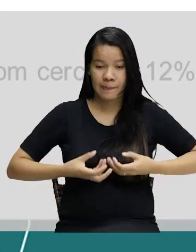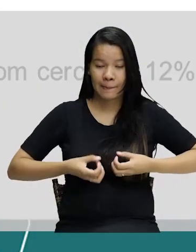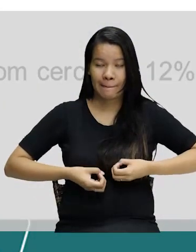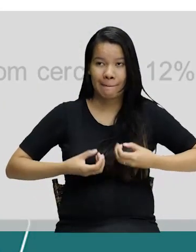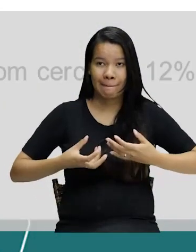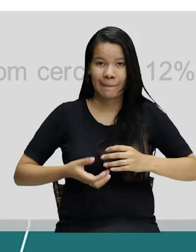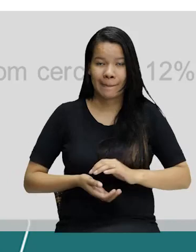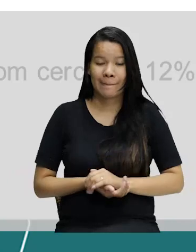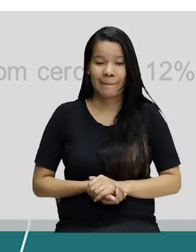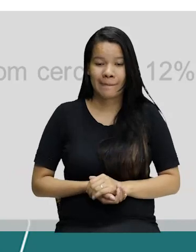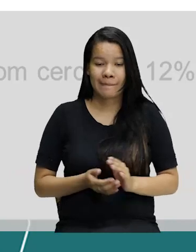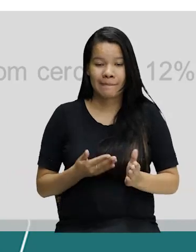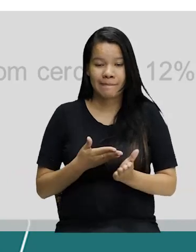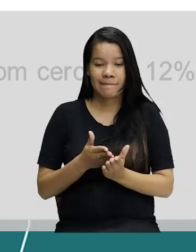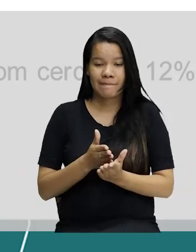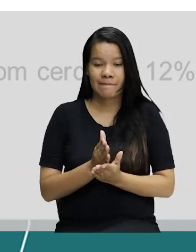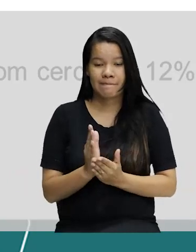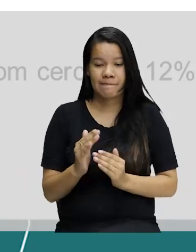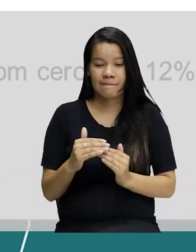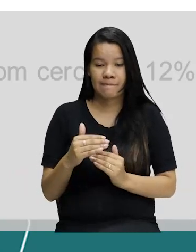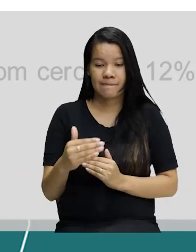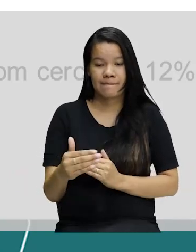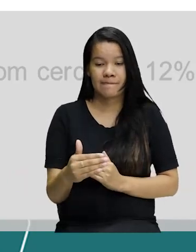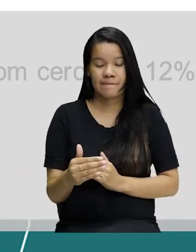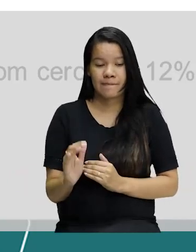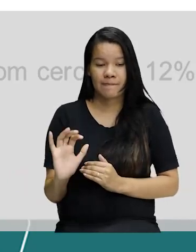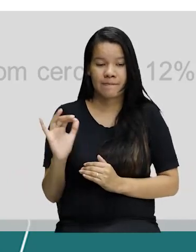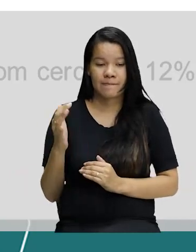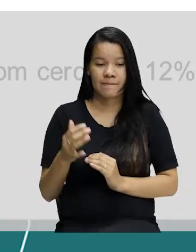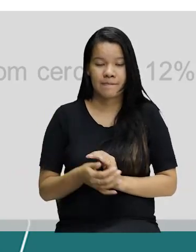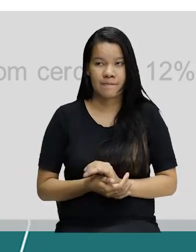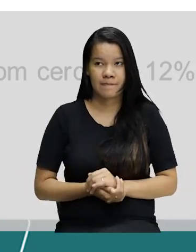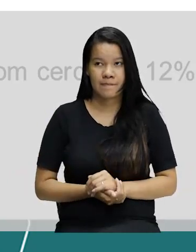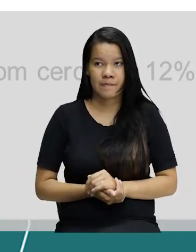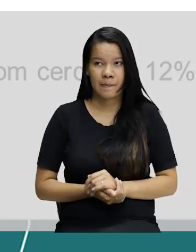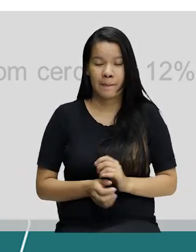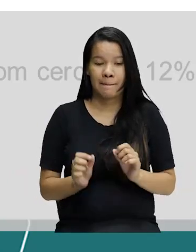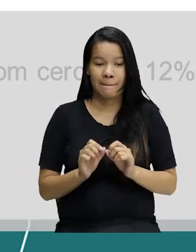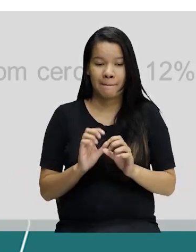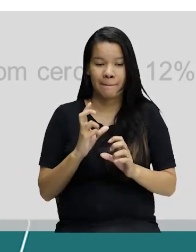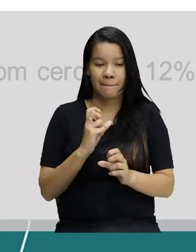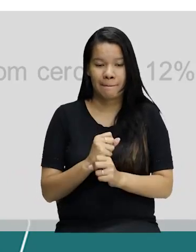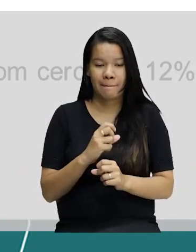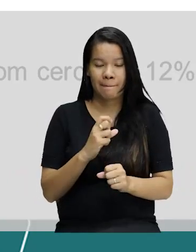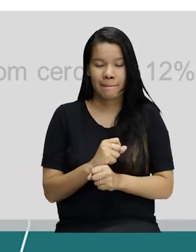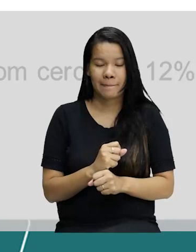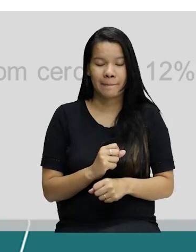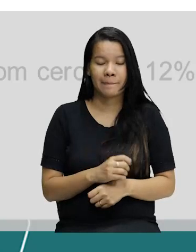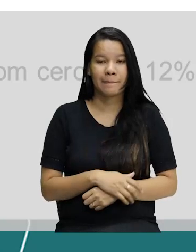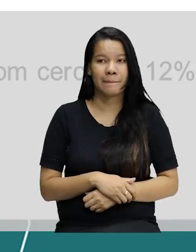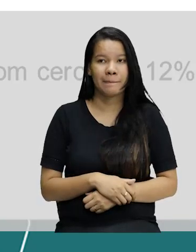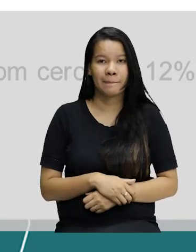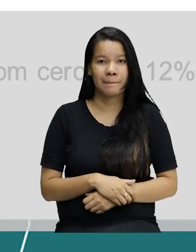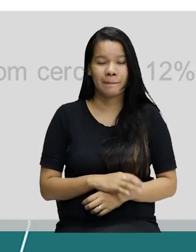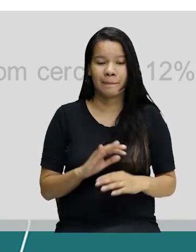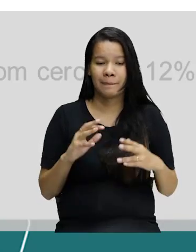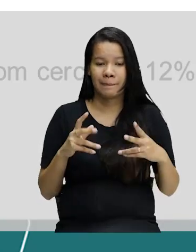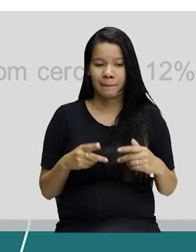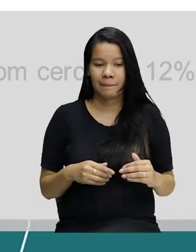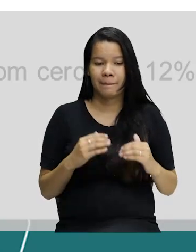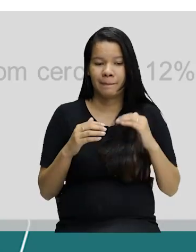né, do etanol, ele passa por algumas etapas. Né? Aqui destaquei, fizemos um resumo, um recorte de todo